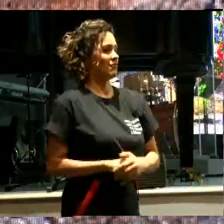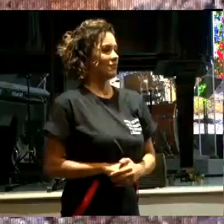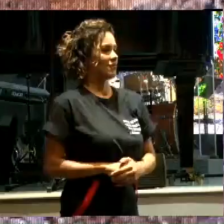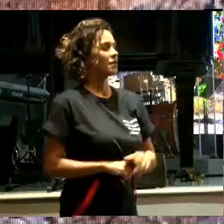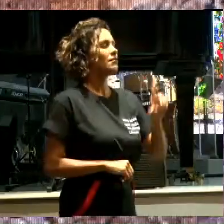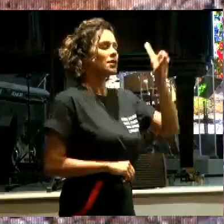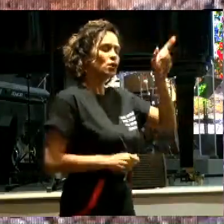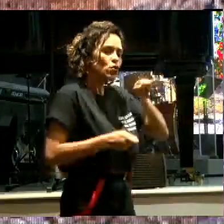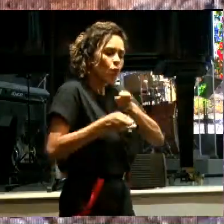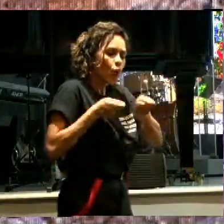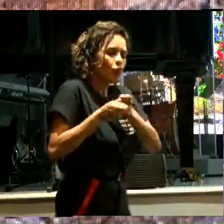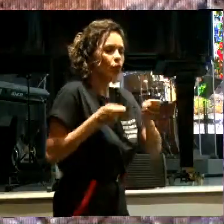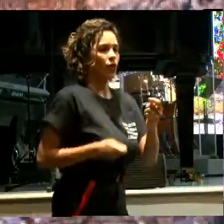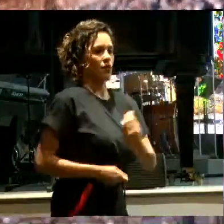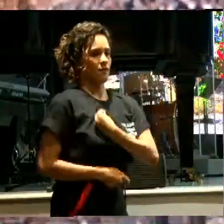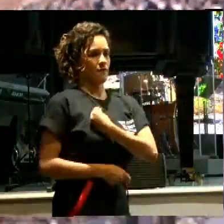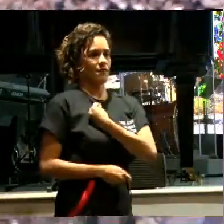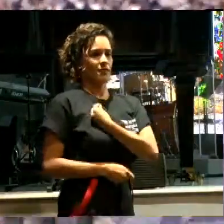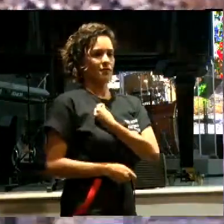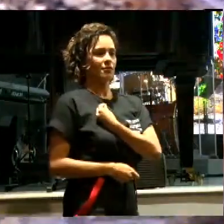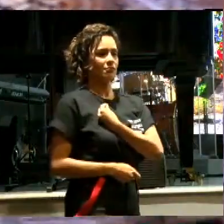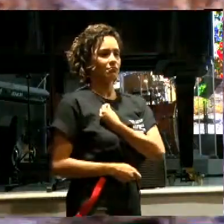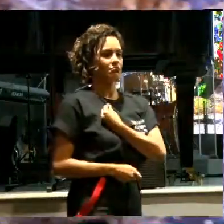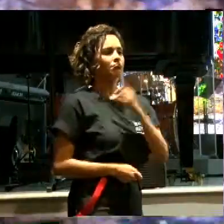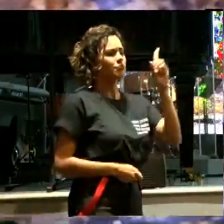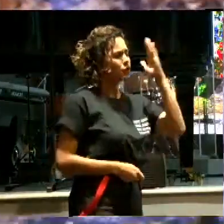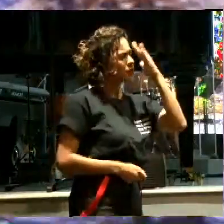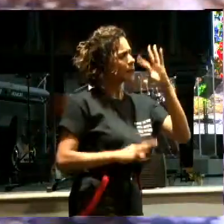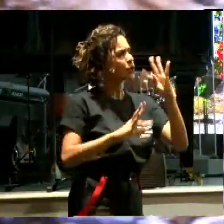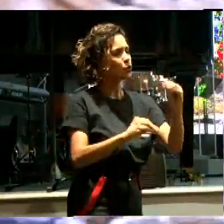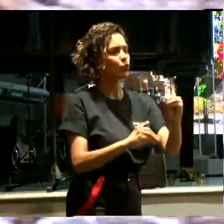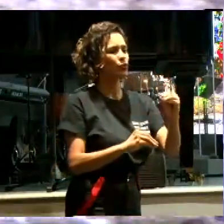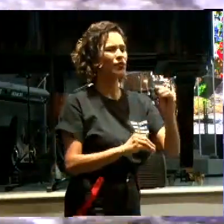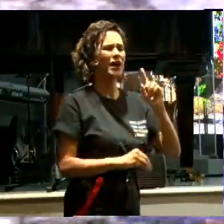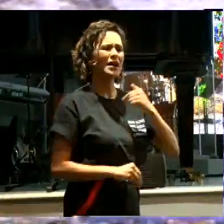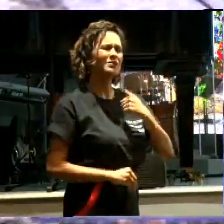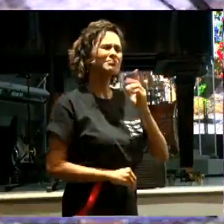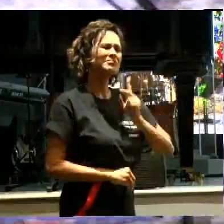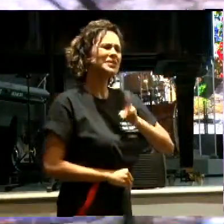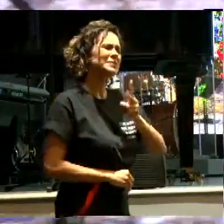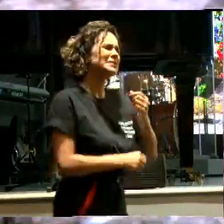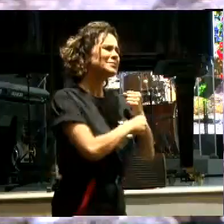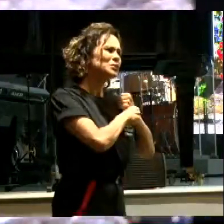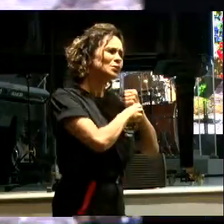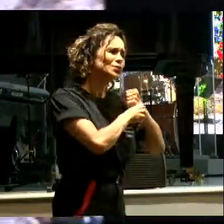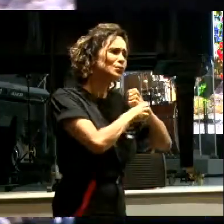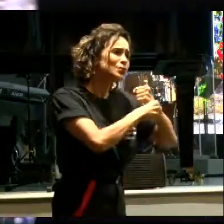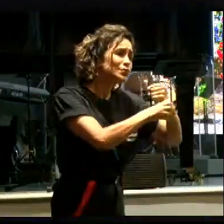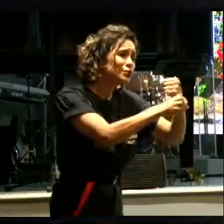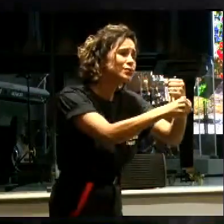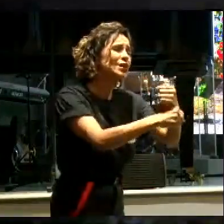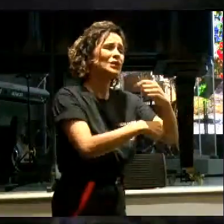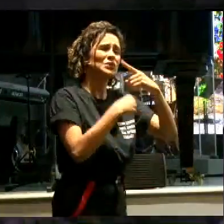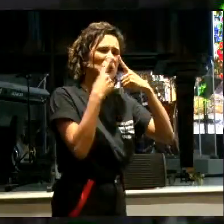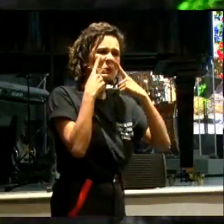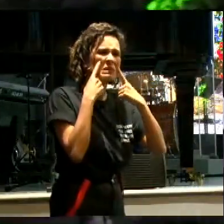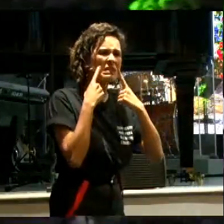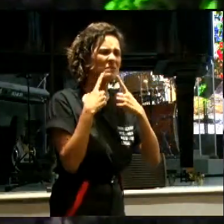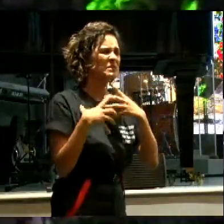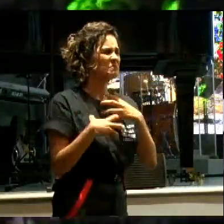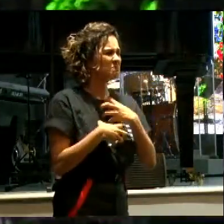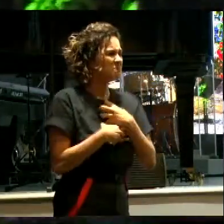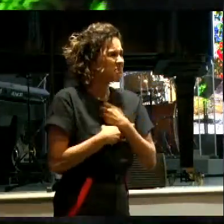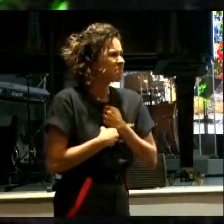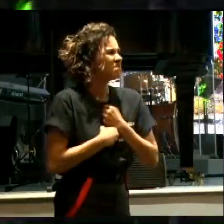tem o controle da minha vida. Por muitos anos eu chorei, eu vivi amargurada, porque o Senhor tinha levado minha